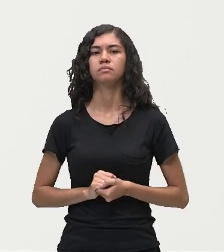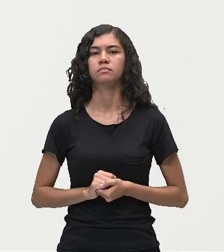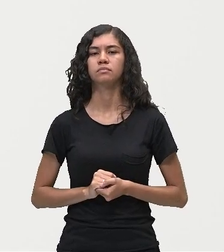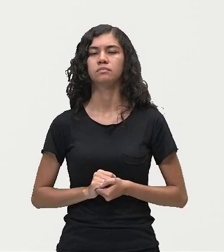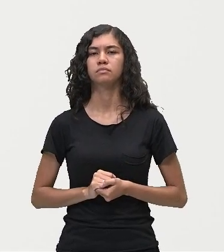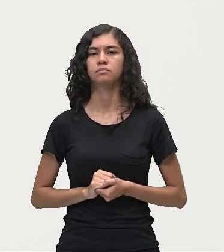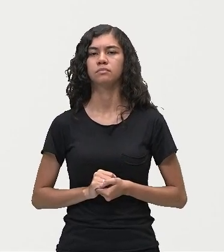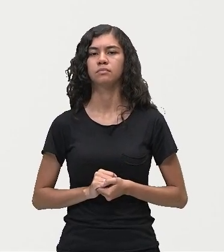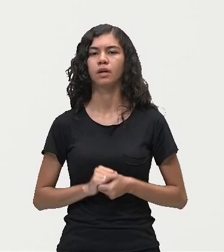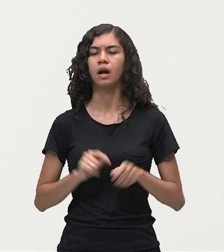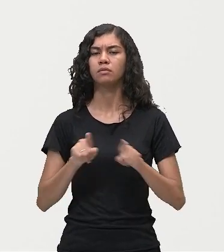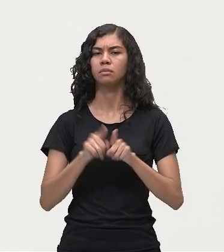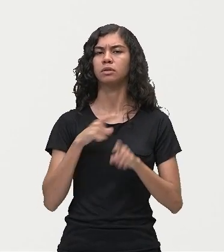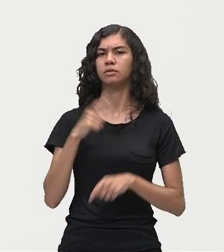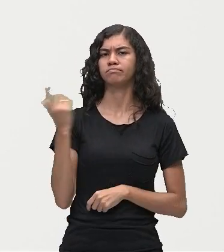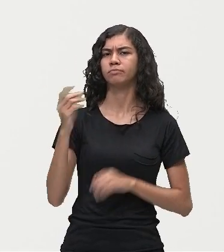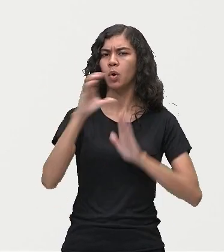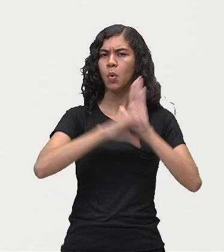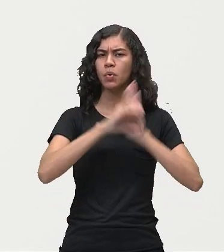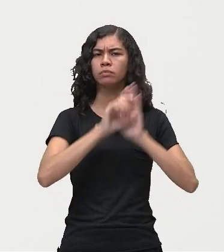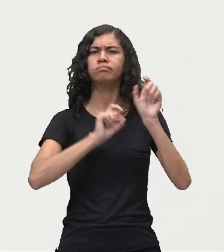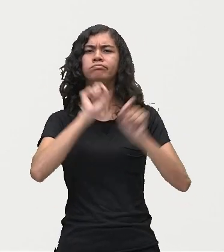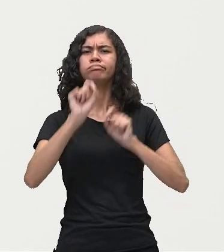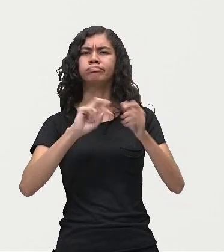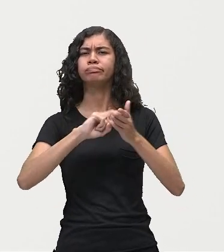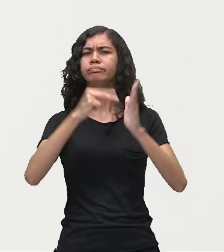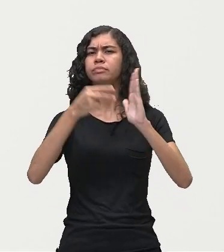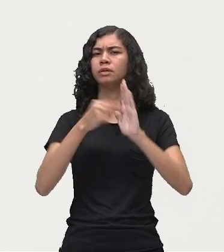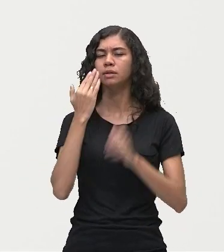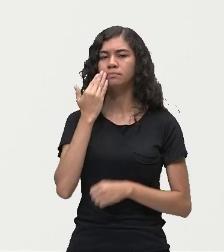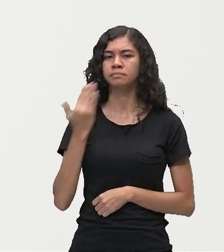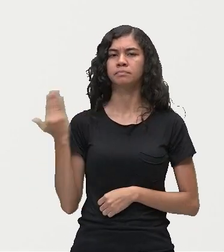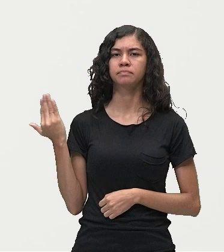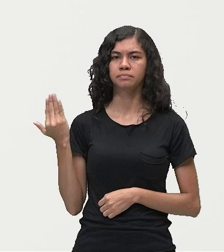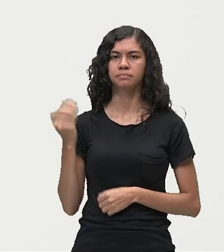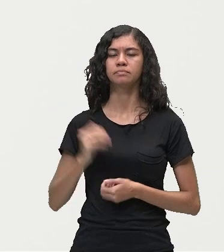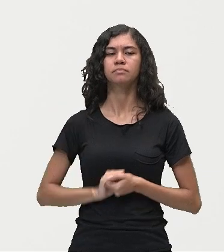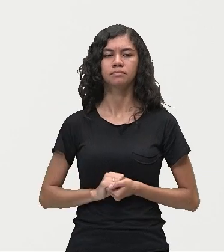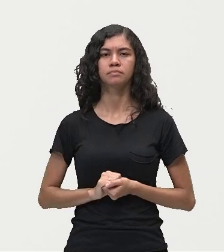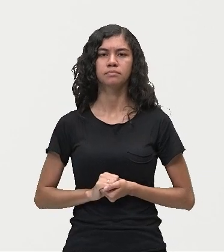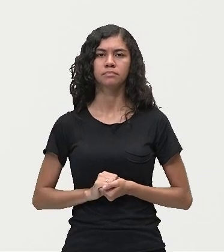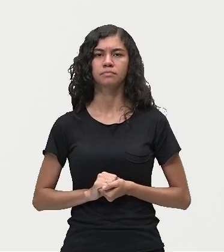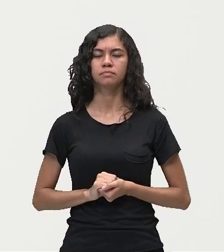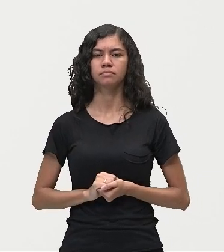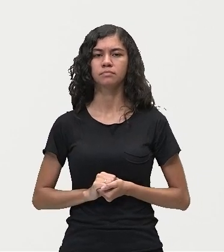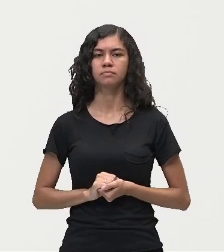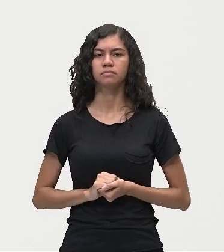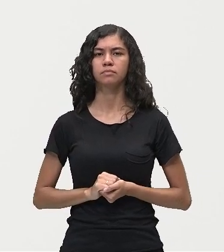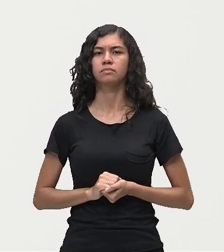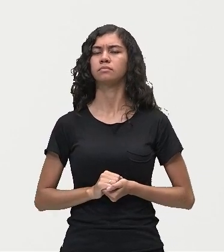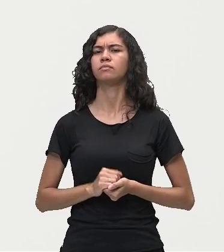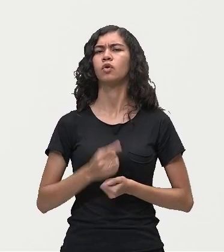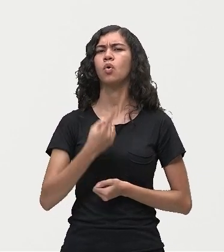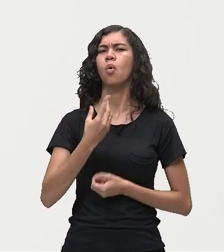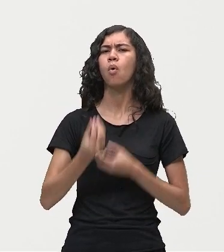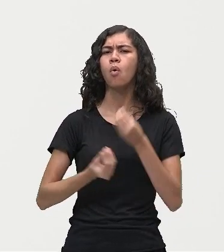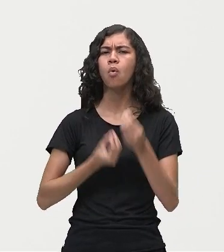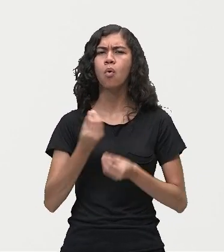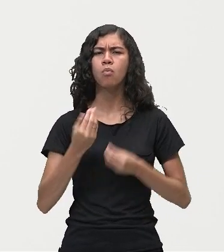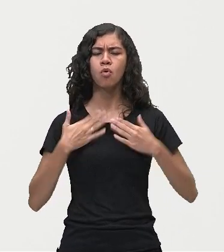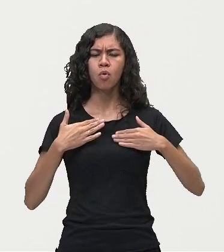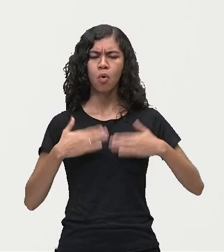um conceito de sensação térmica. O que é sensação térmica? Né? É como o nosso corpo, como a